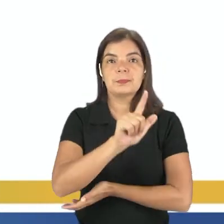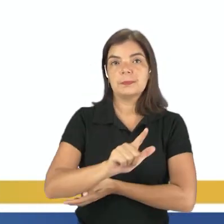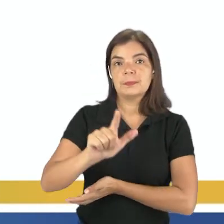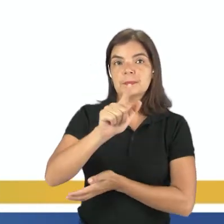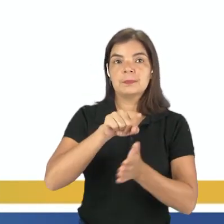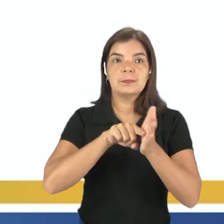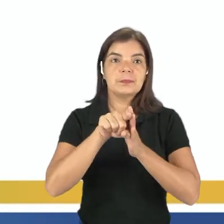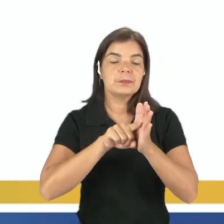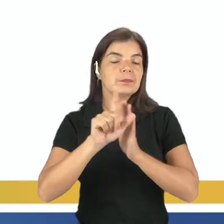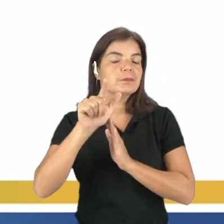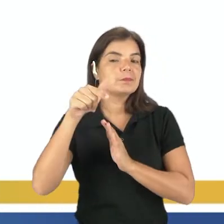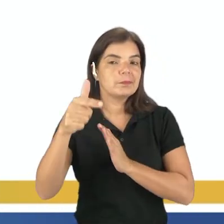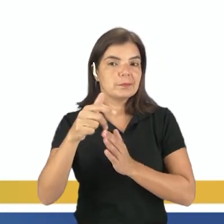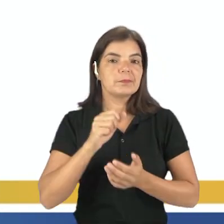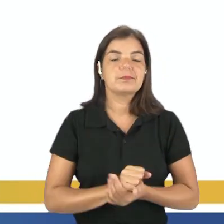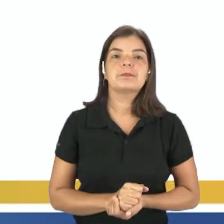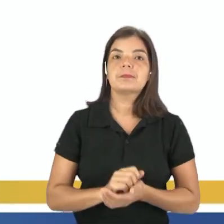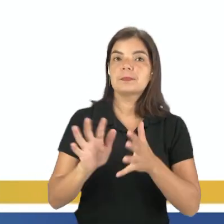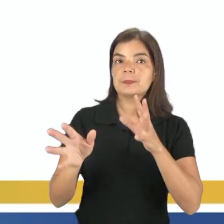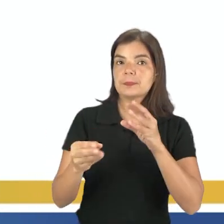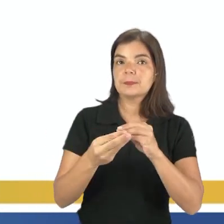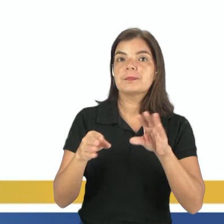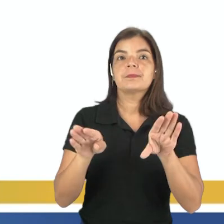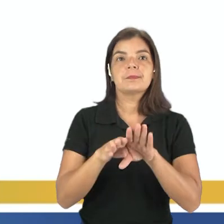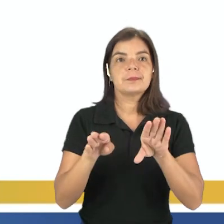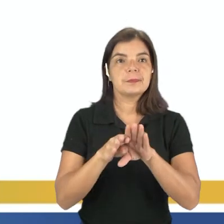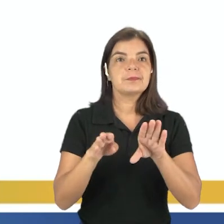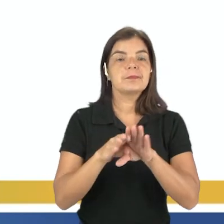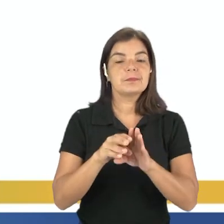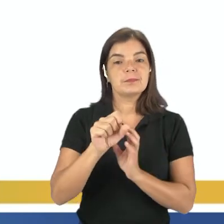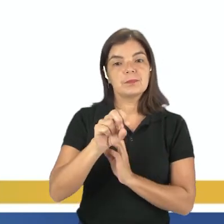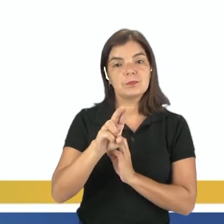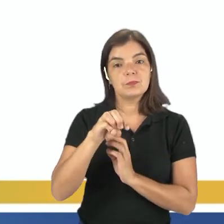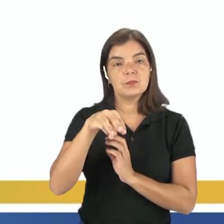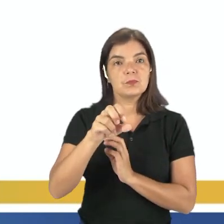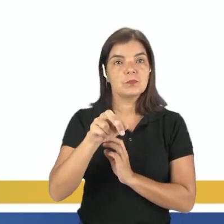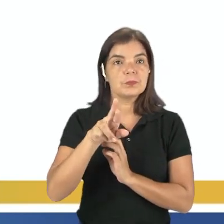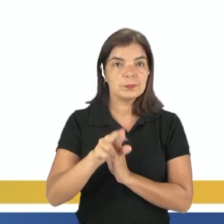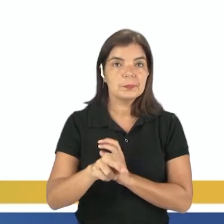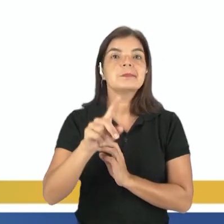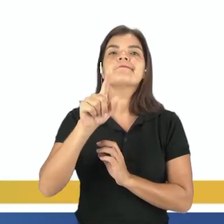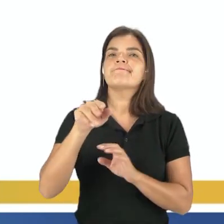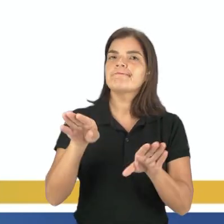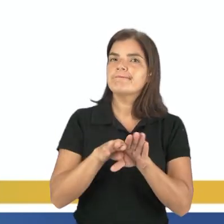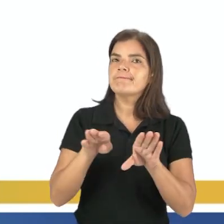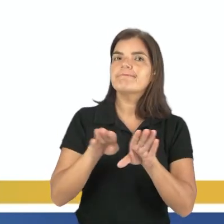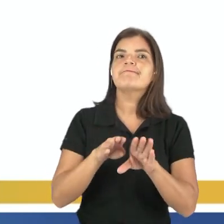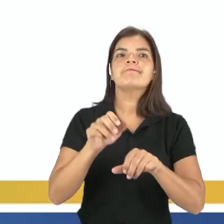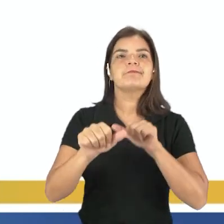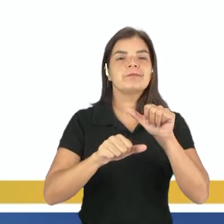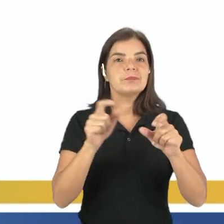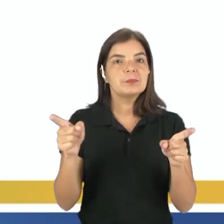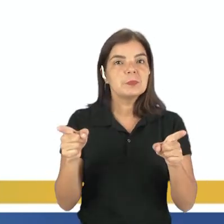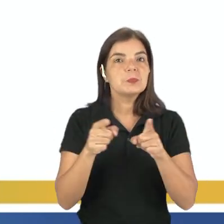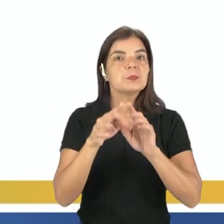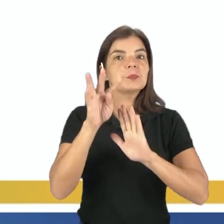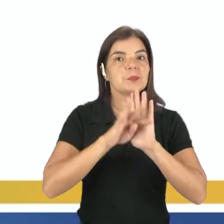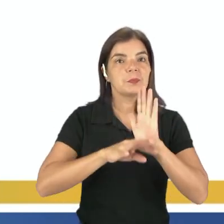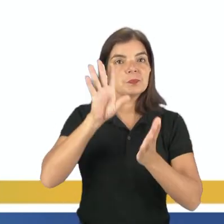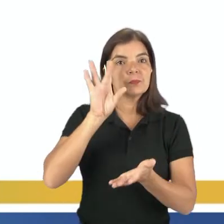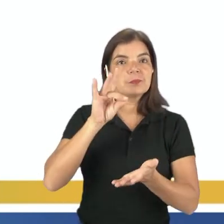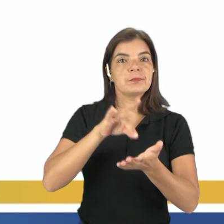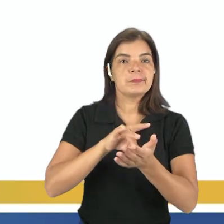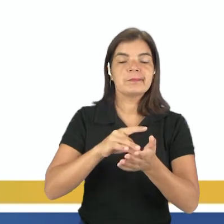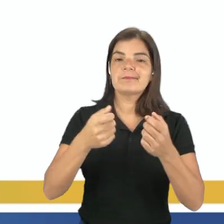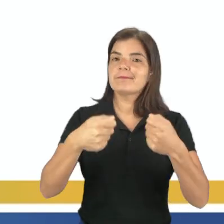obra literária, científica e etc. A sinopse é também chamada de sumário, pois é também uma versão mais curta de um texto